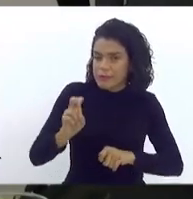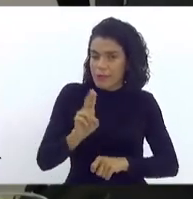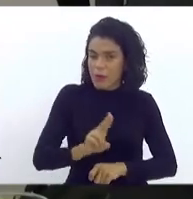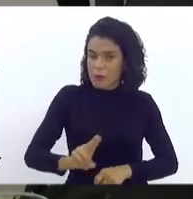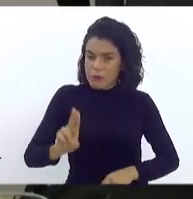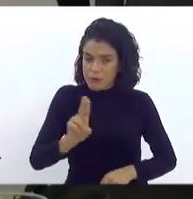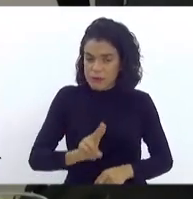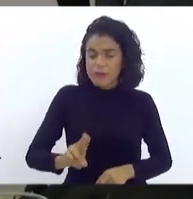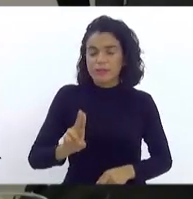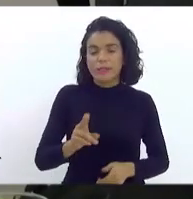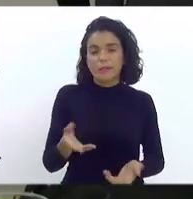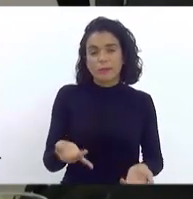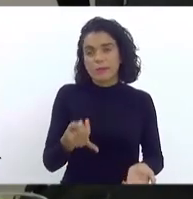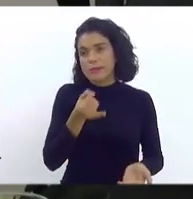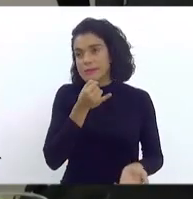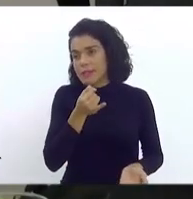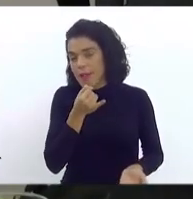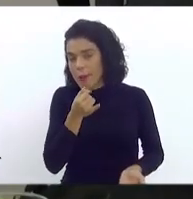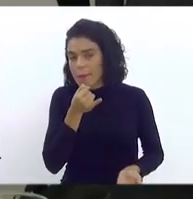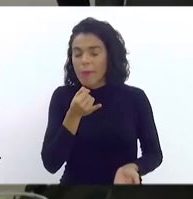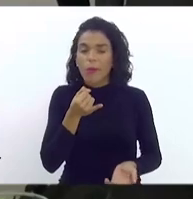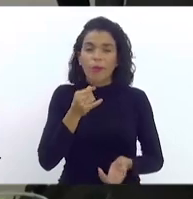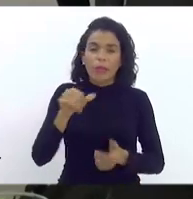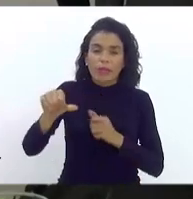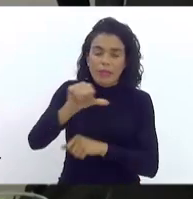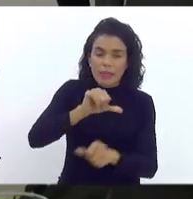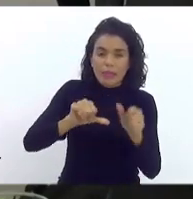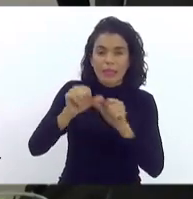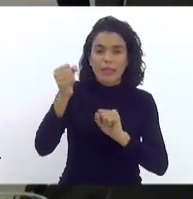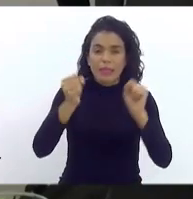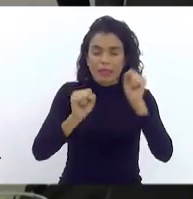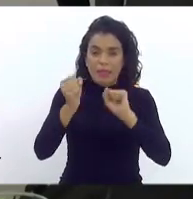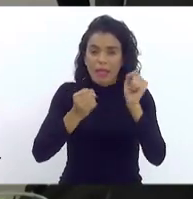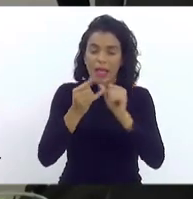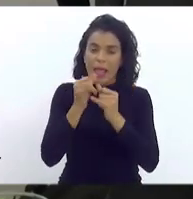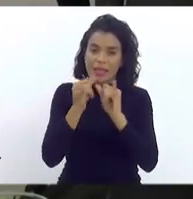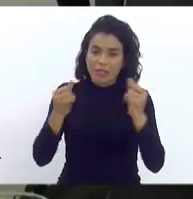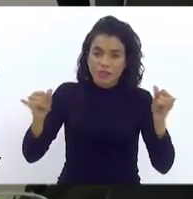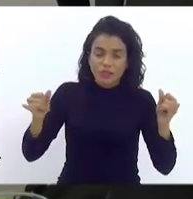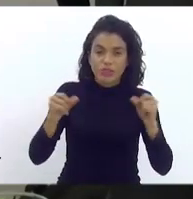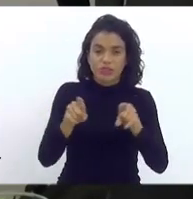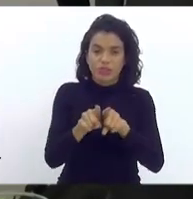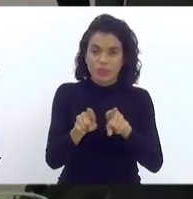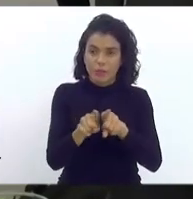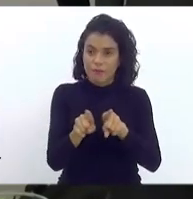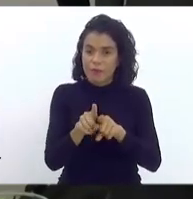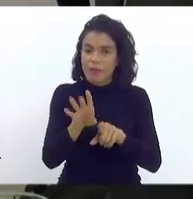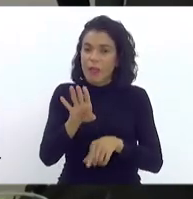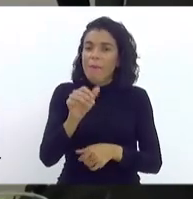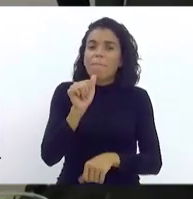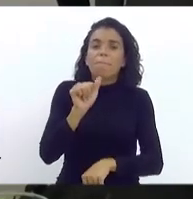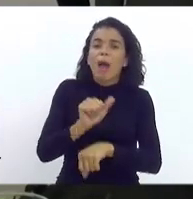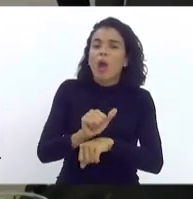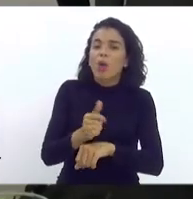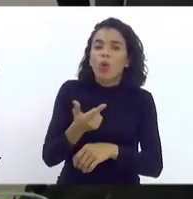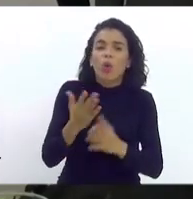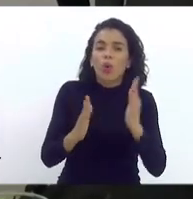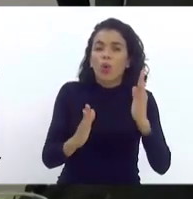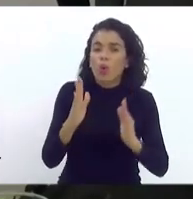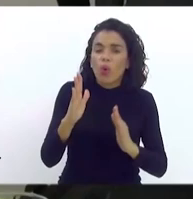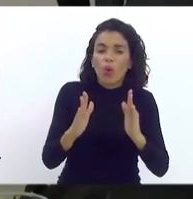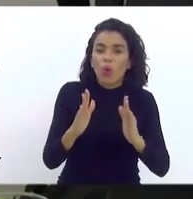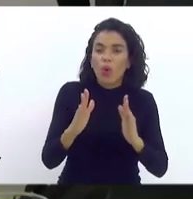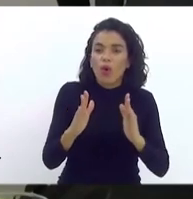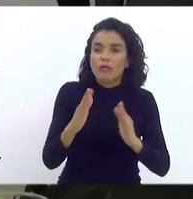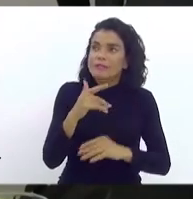em soluções aí energéticas, que existem alguns entraves regulatórios que parado, poderia... Parado há quanto tempo?